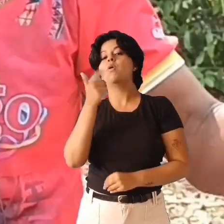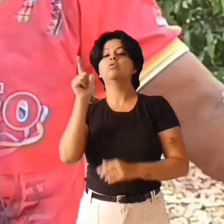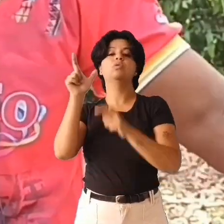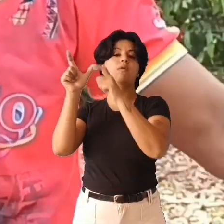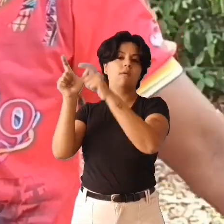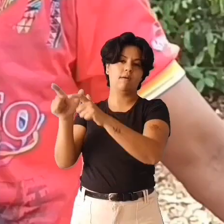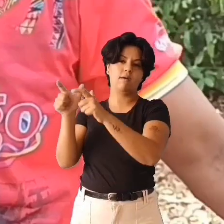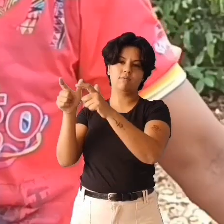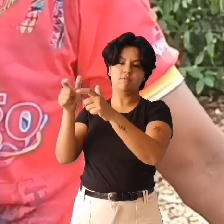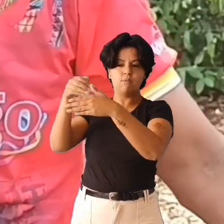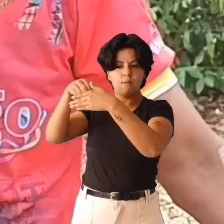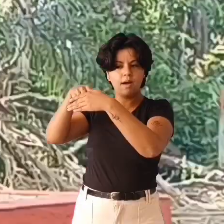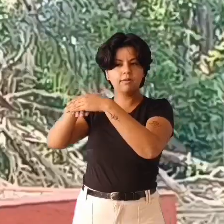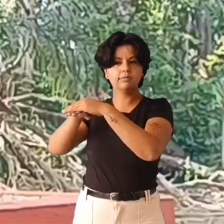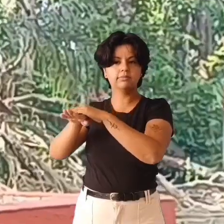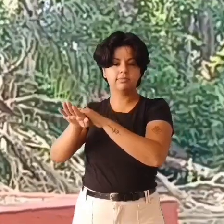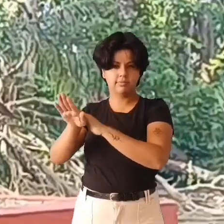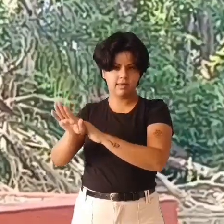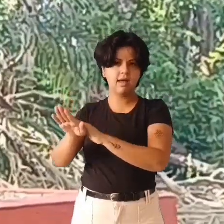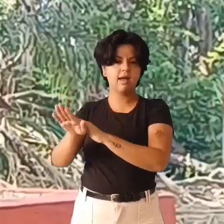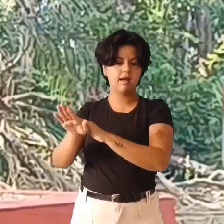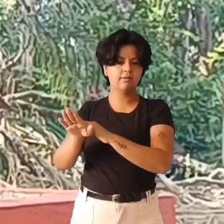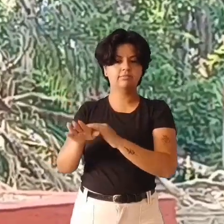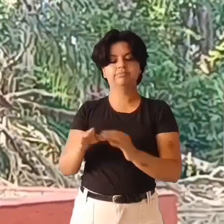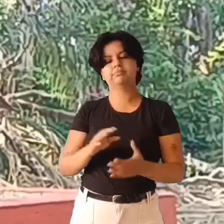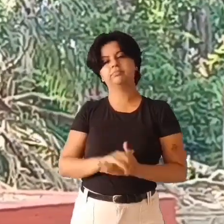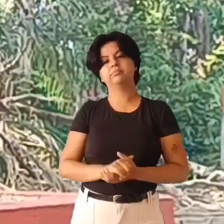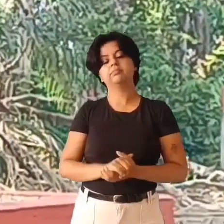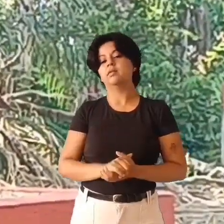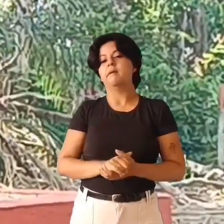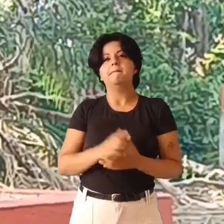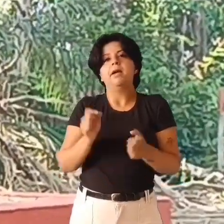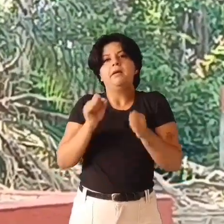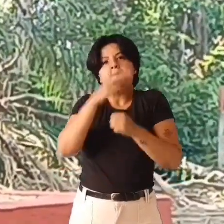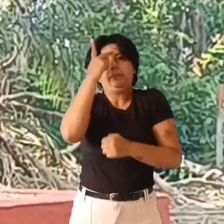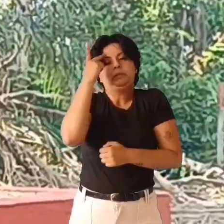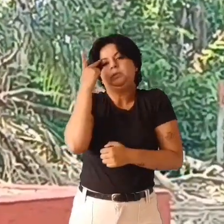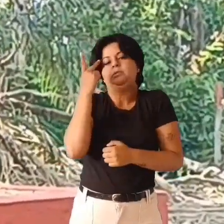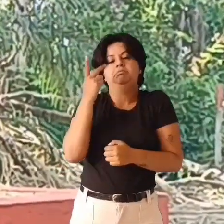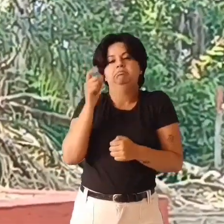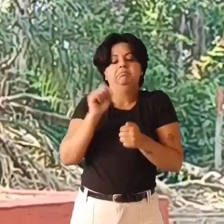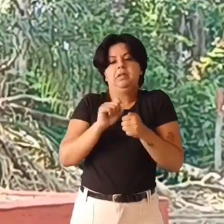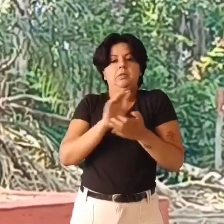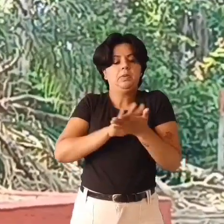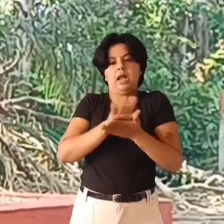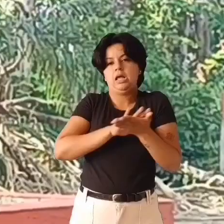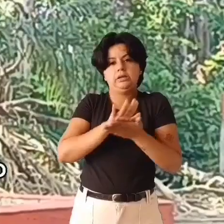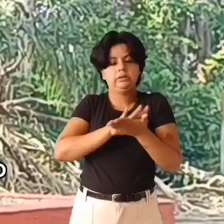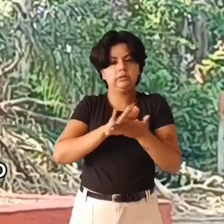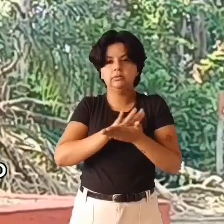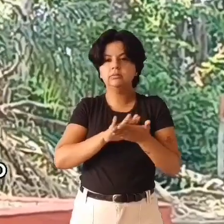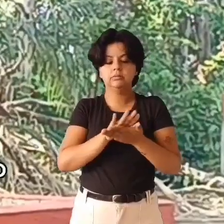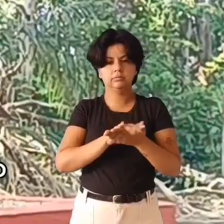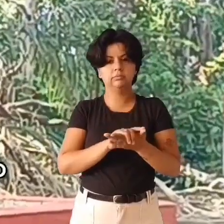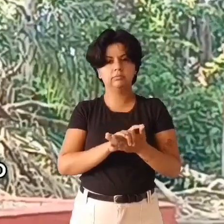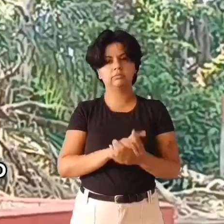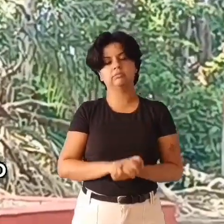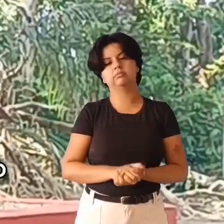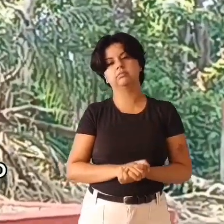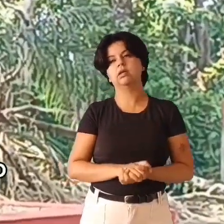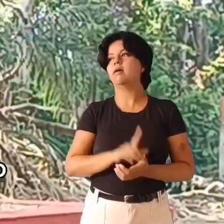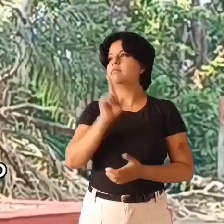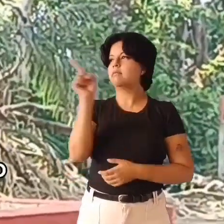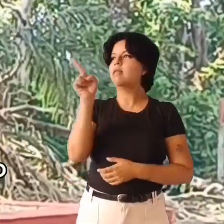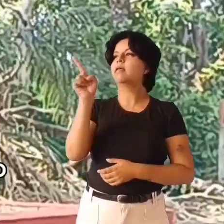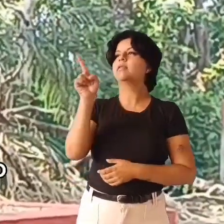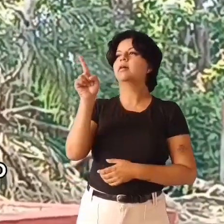deteriorando tudo. Até ficaram de dar uma solução e até esse ponto não foi feito nada, continua lá. E